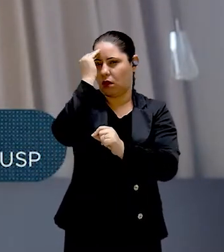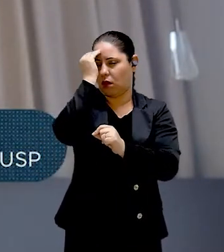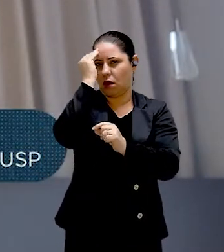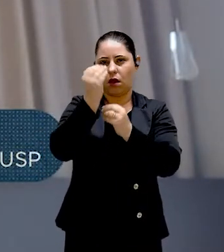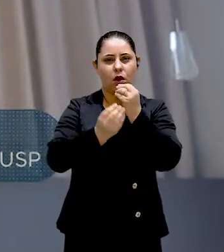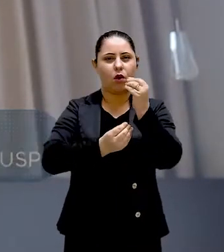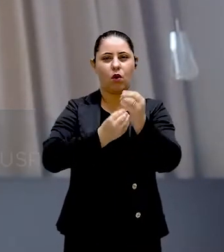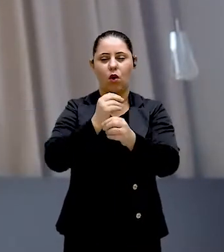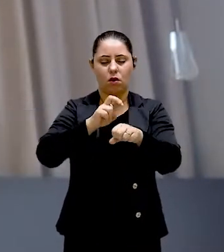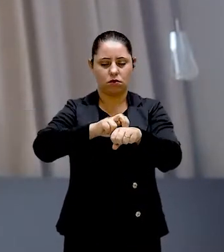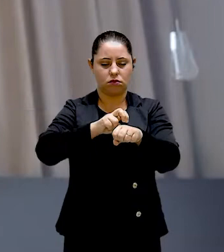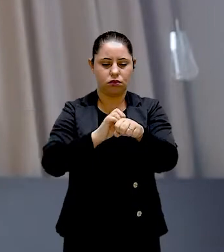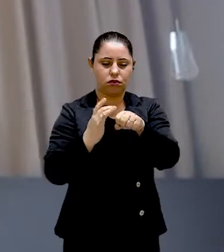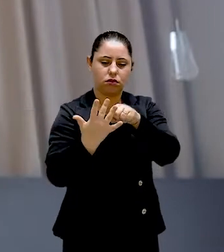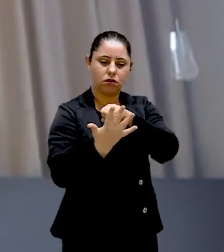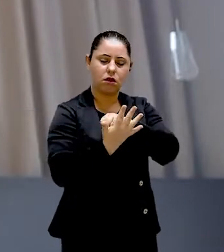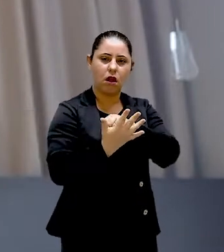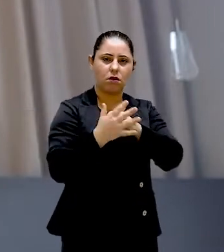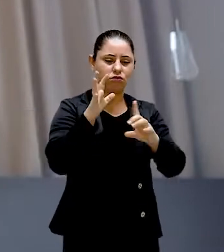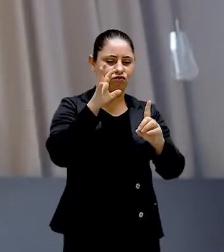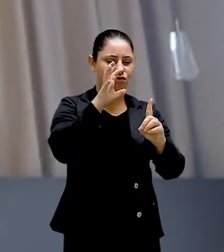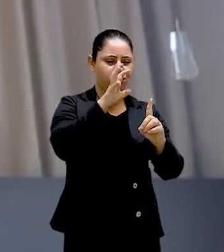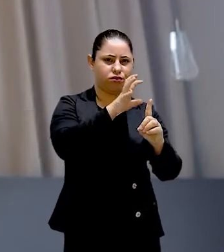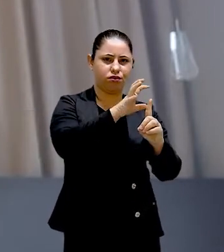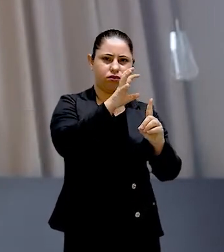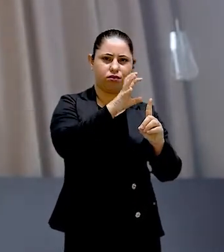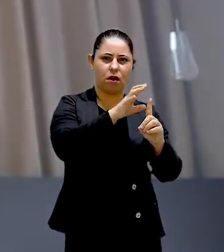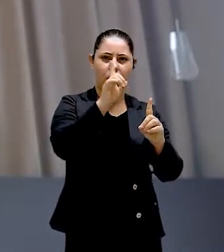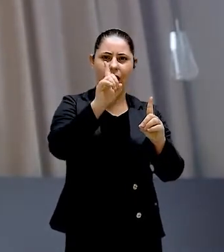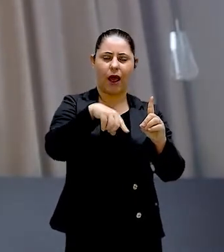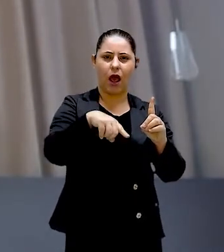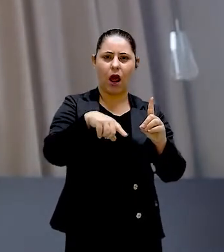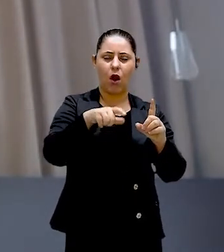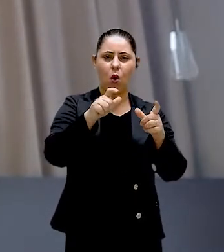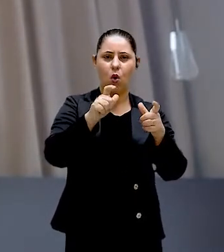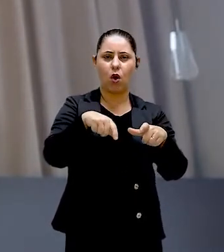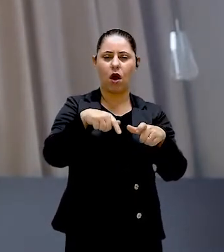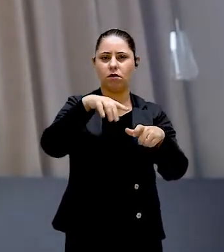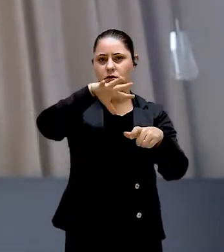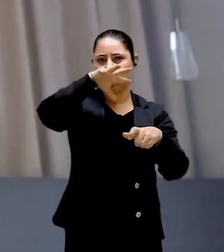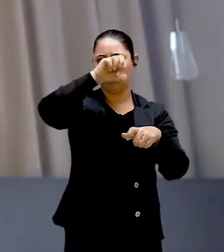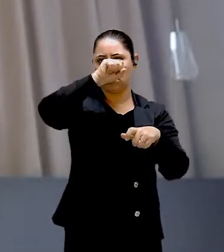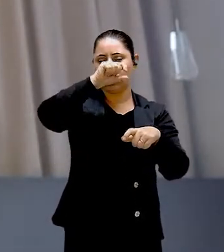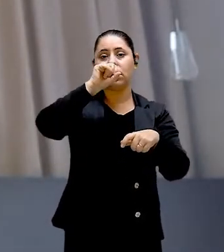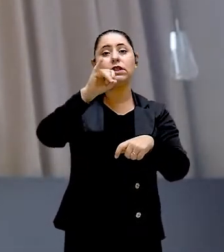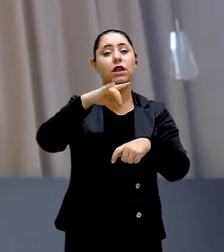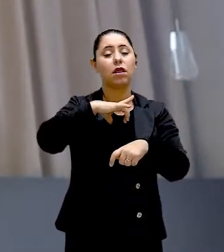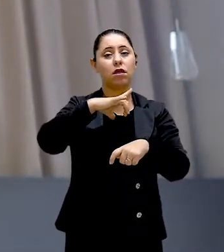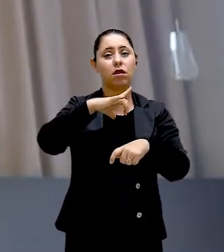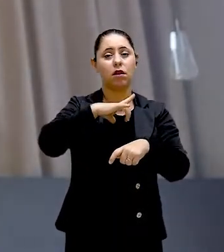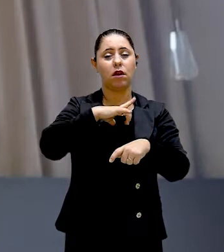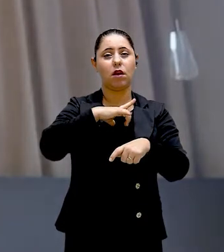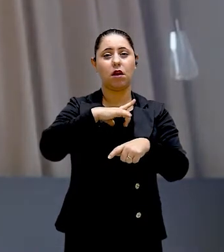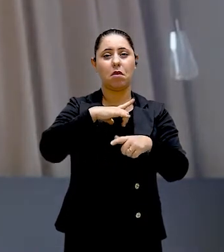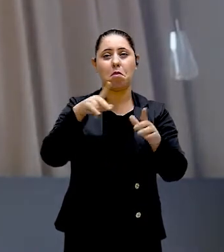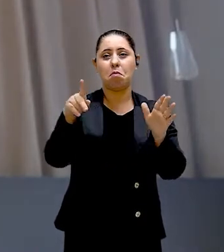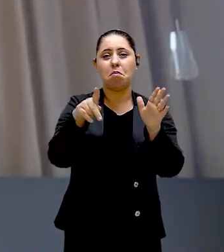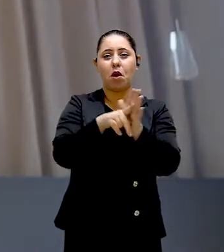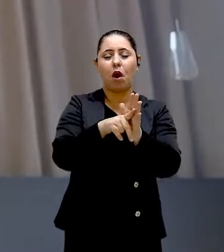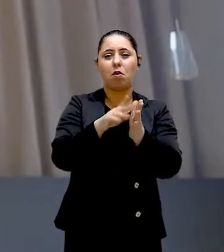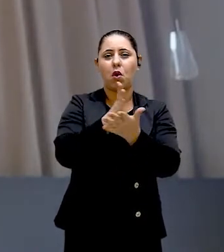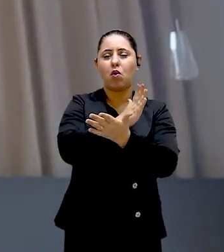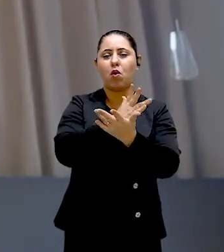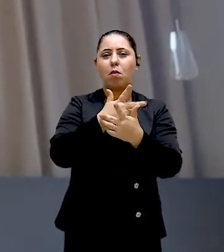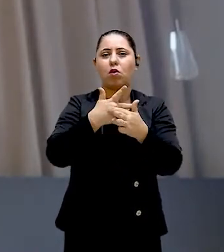coronavírus atinge esse local, né, o olfato, e se existe um componente neurológico, se existe alguma